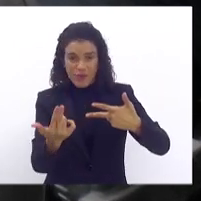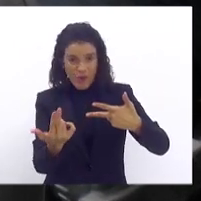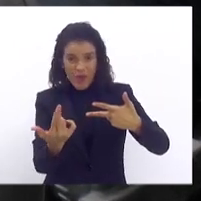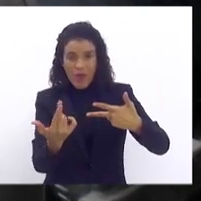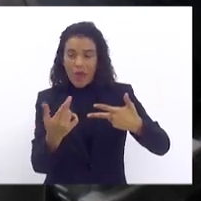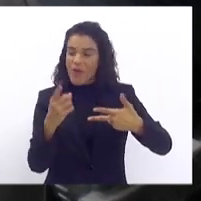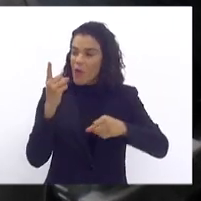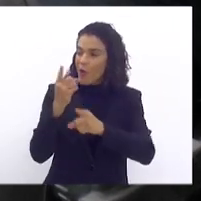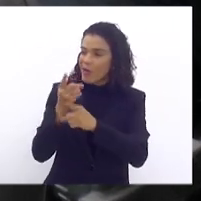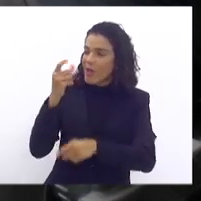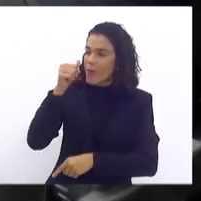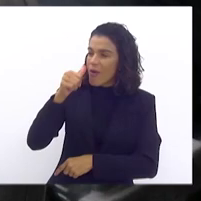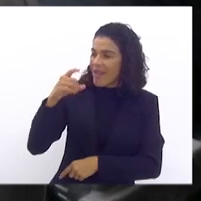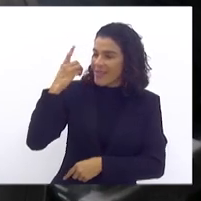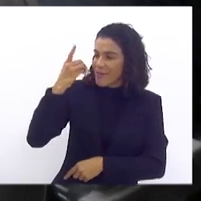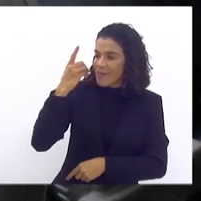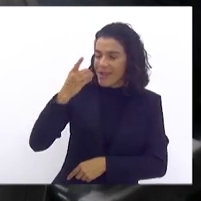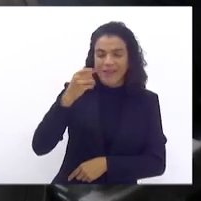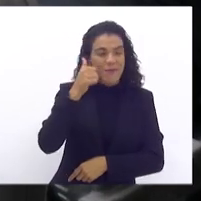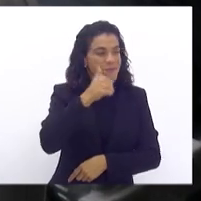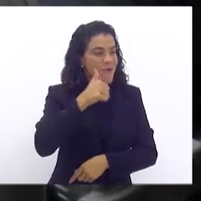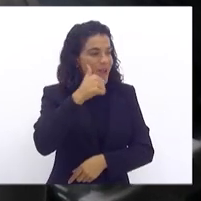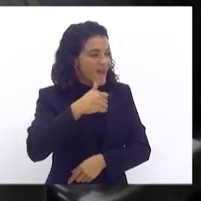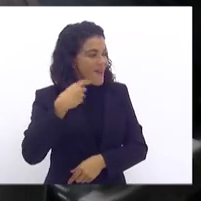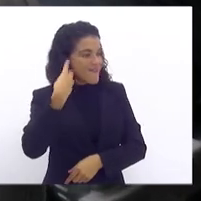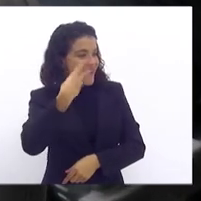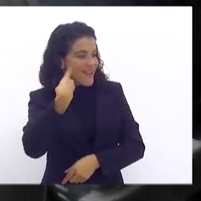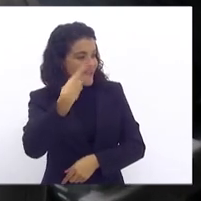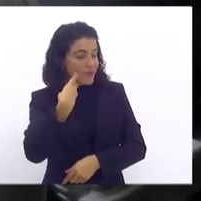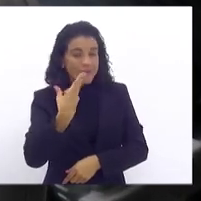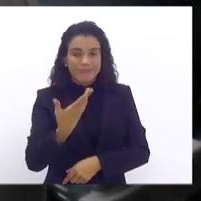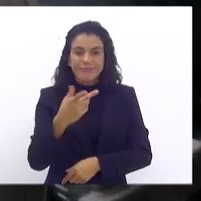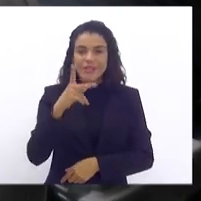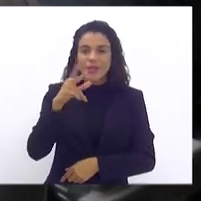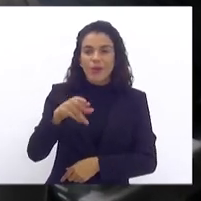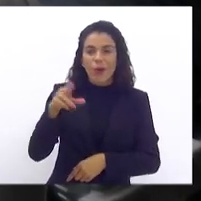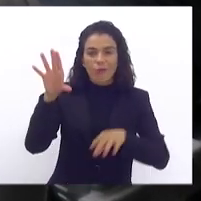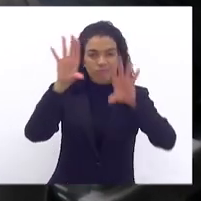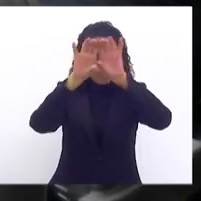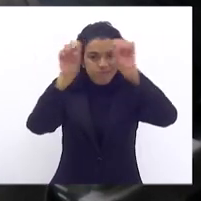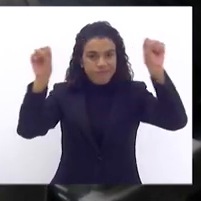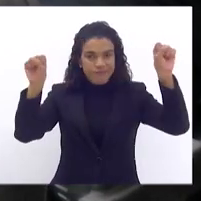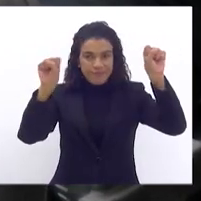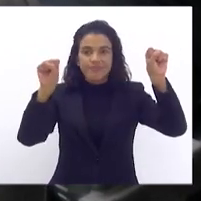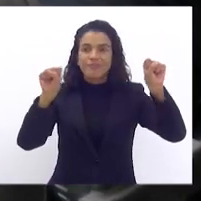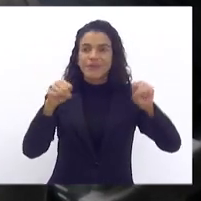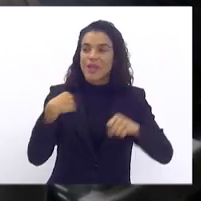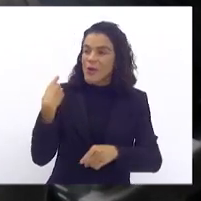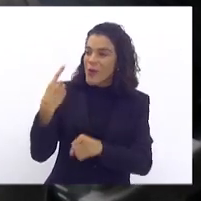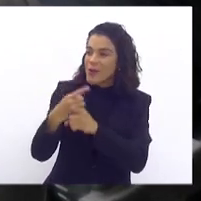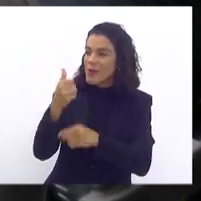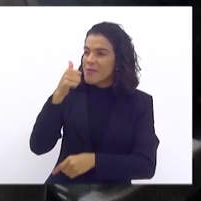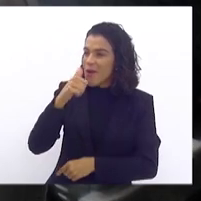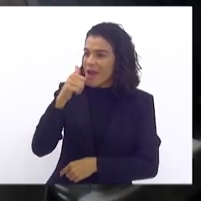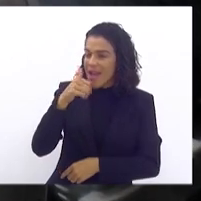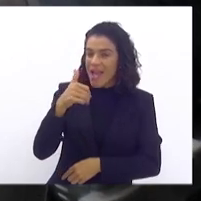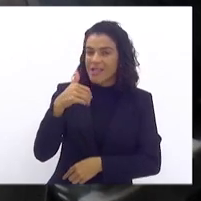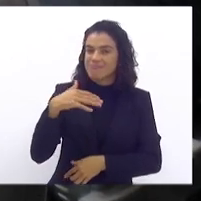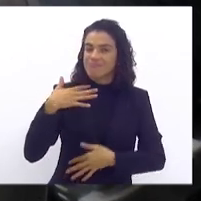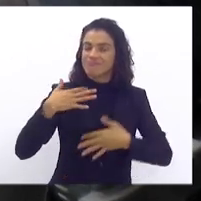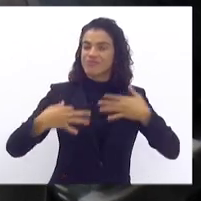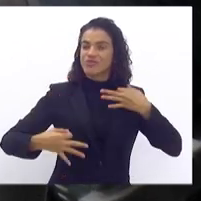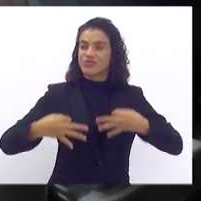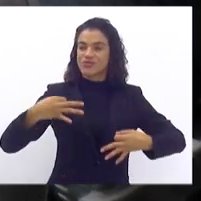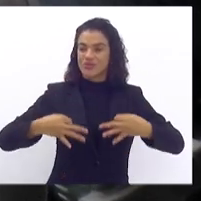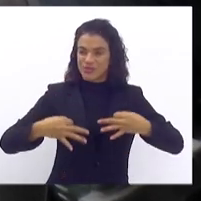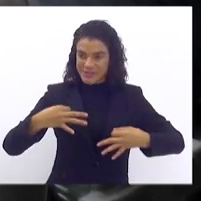mulheres deputadas, mulheres vereadoras, como, por exemplo, na Suprema Corte, a gente esperaria também encontrar mulheres em condições de igualdade. Então, a gente